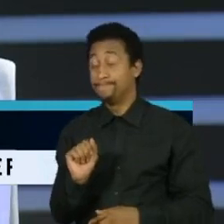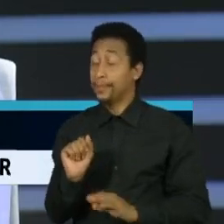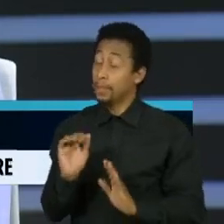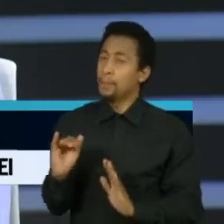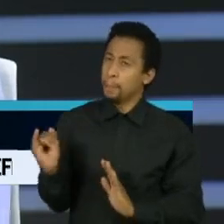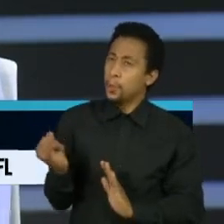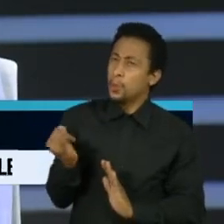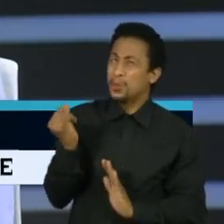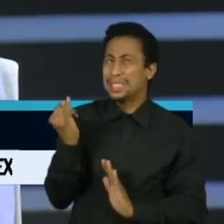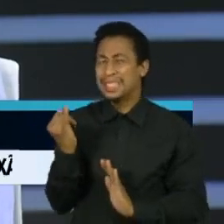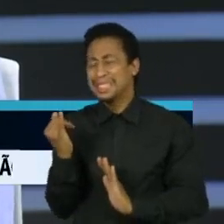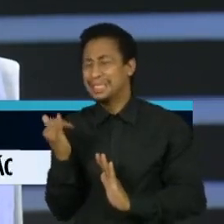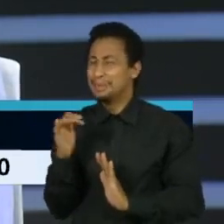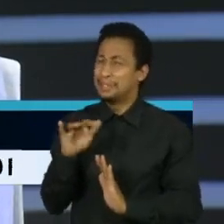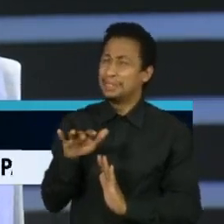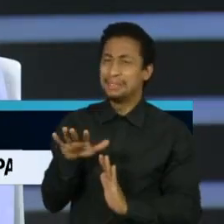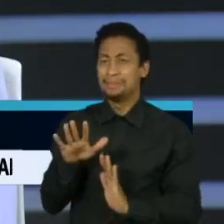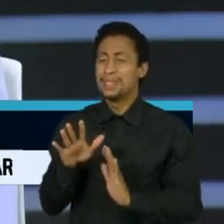porque, quer dizer,